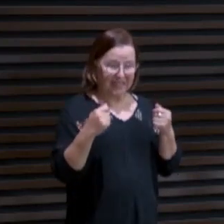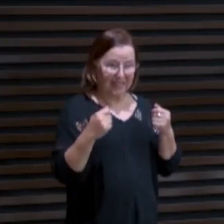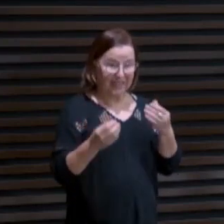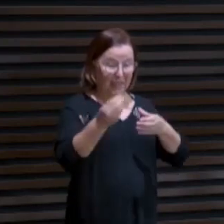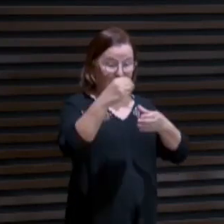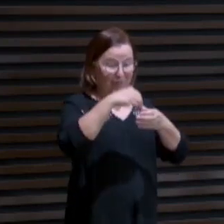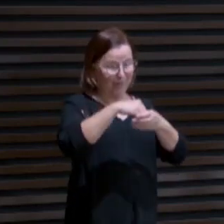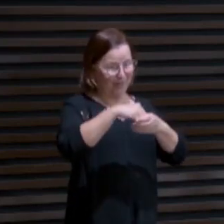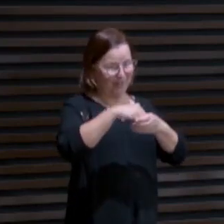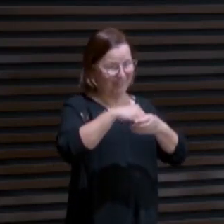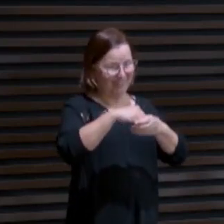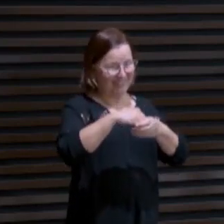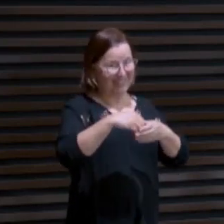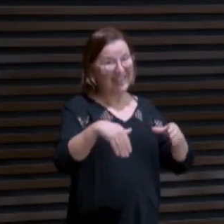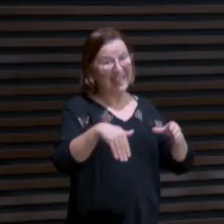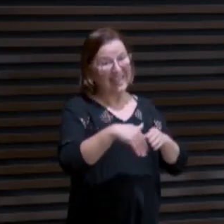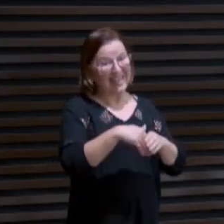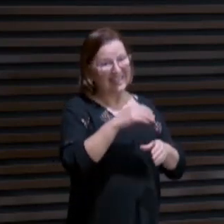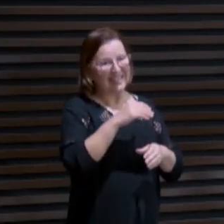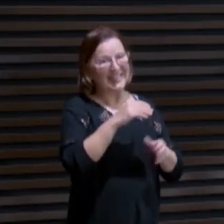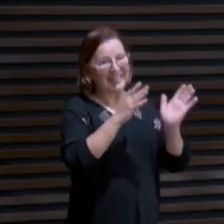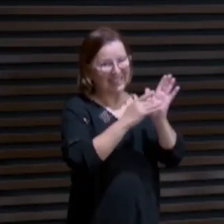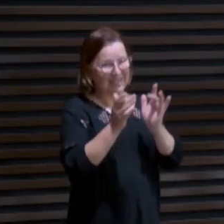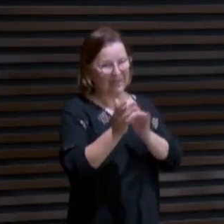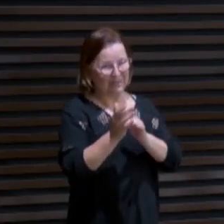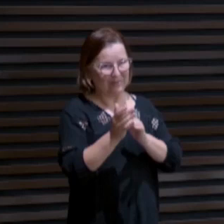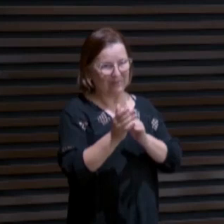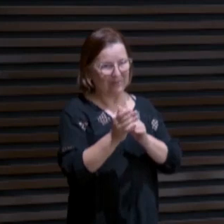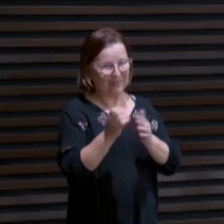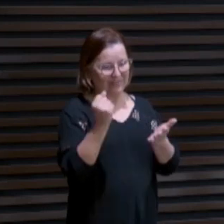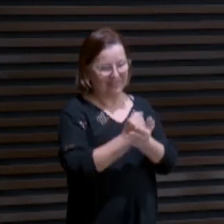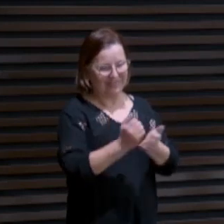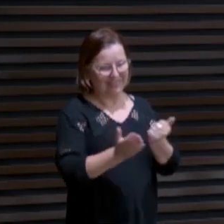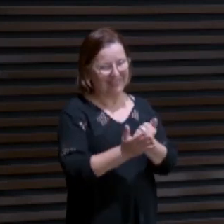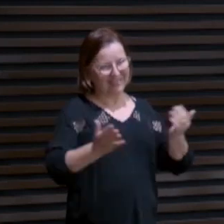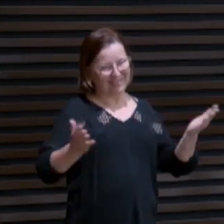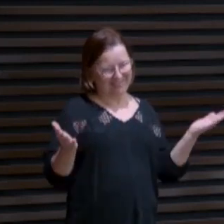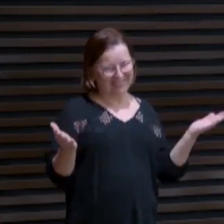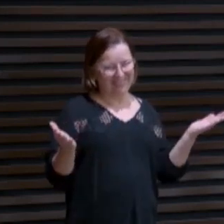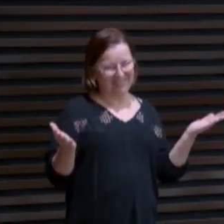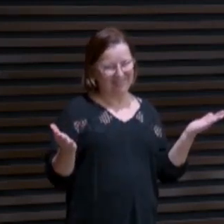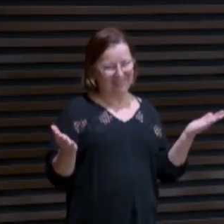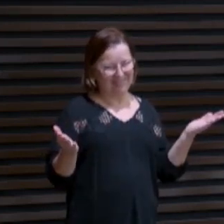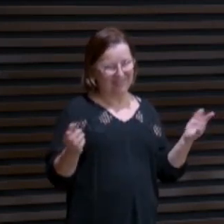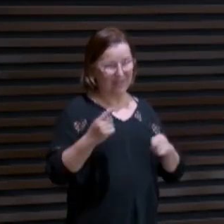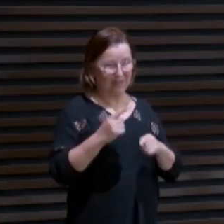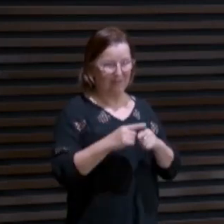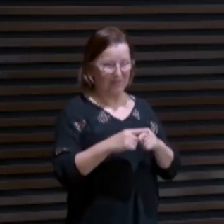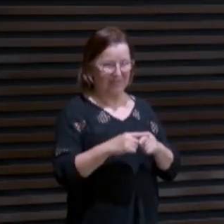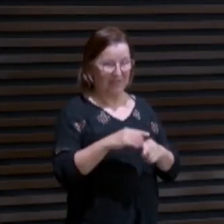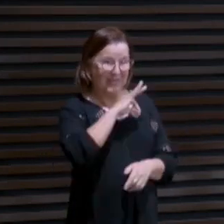Jesus quando ele fosse crucificado. Porque o salário